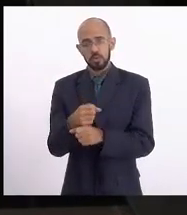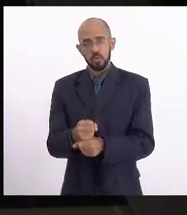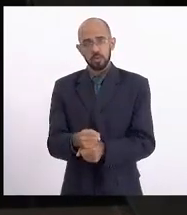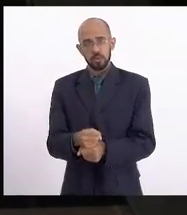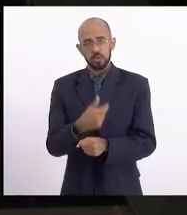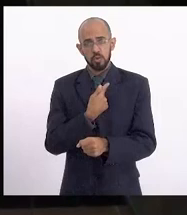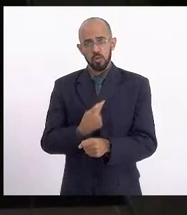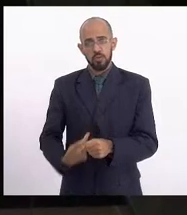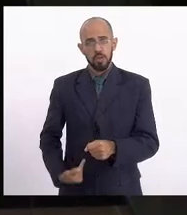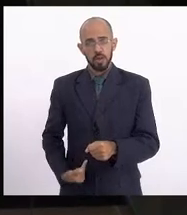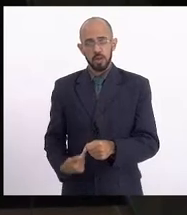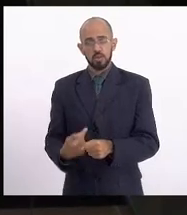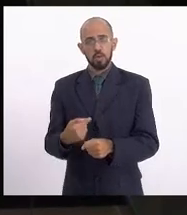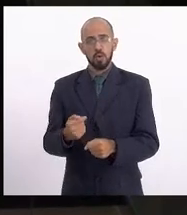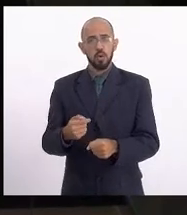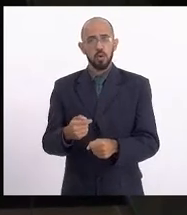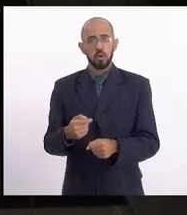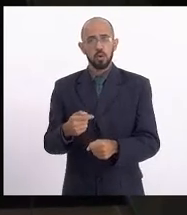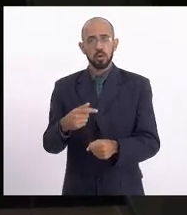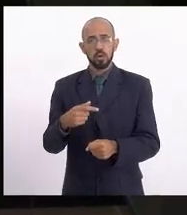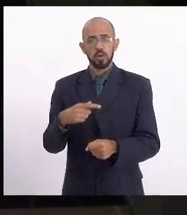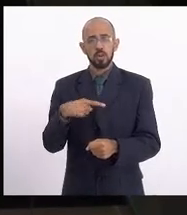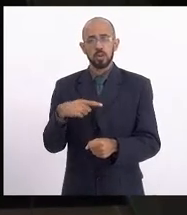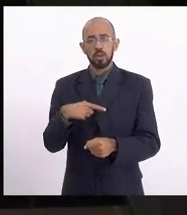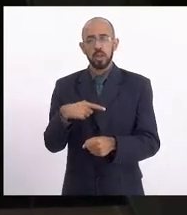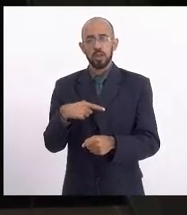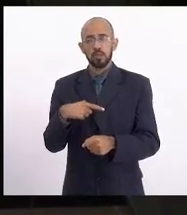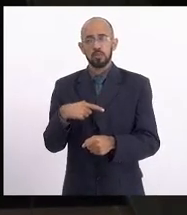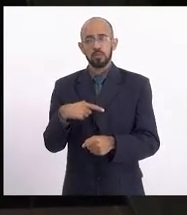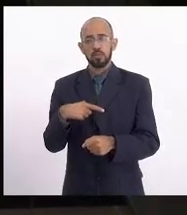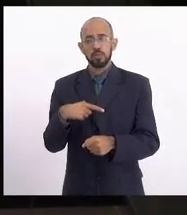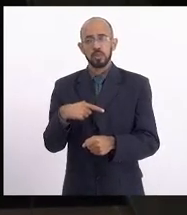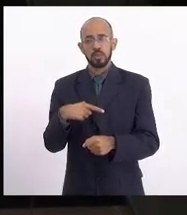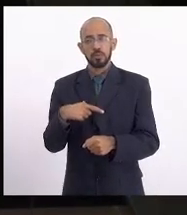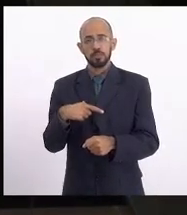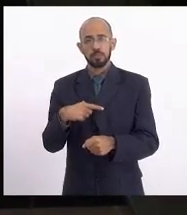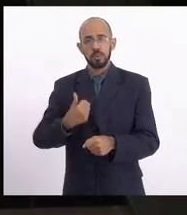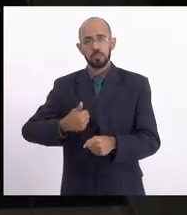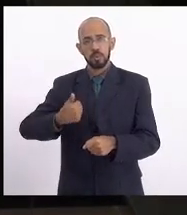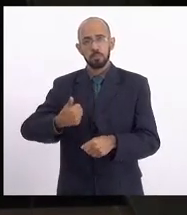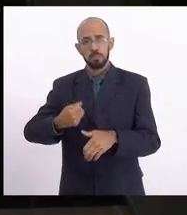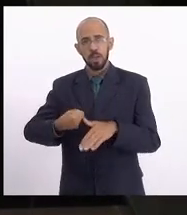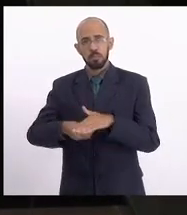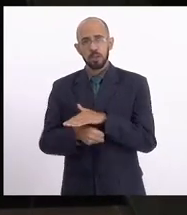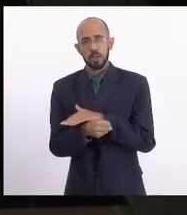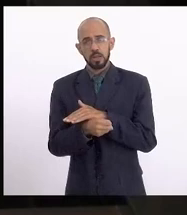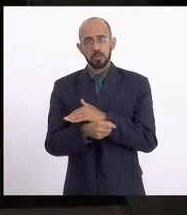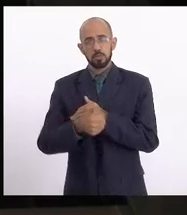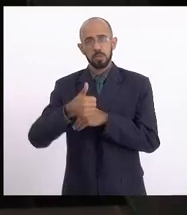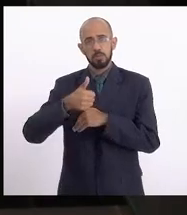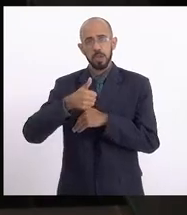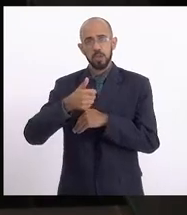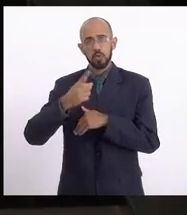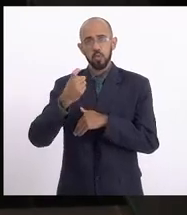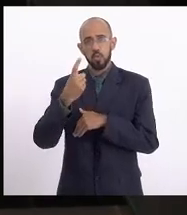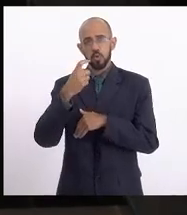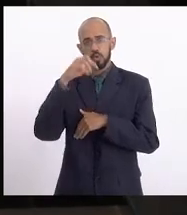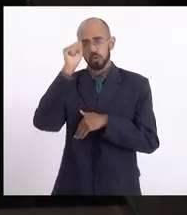que teve o mandato cassado, aliás, o primeiro e único do Brasil, por crime